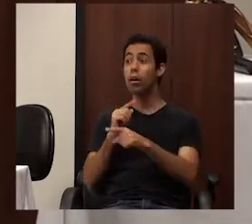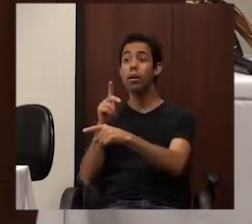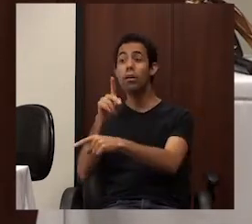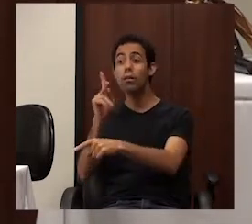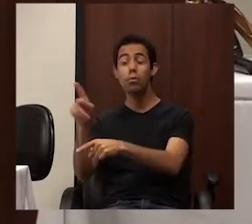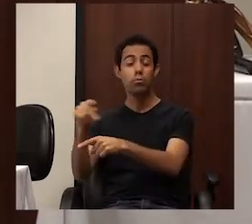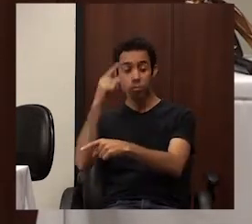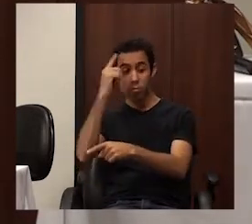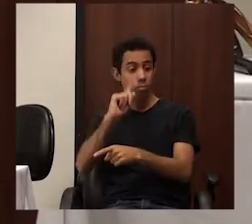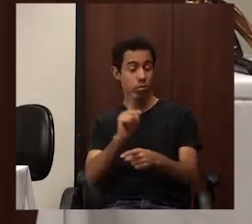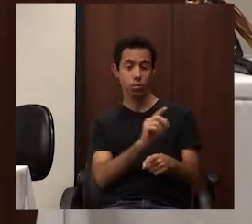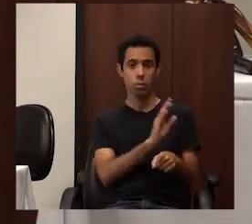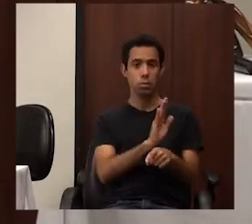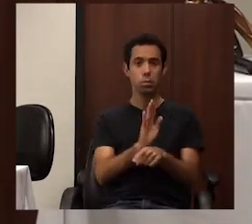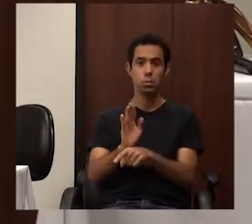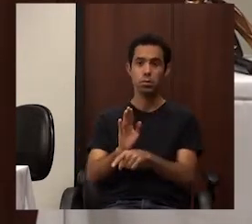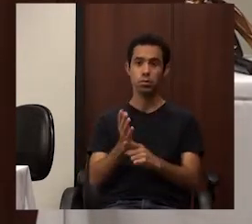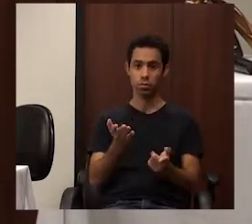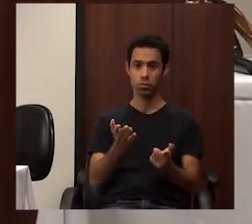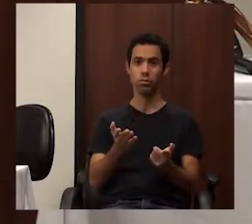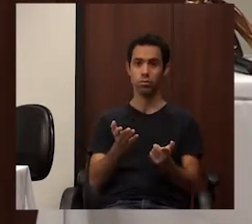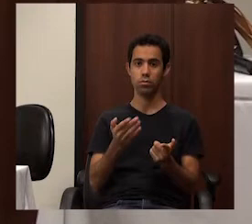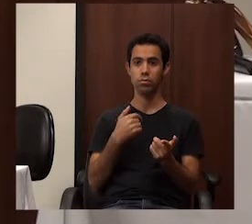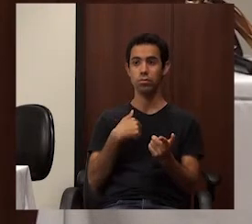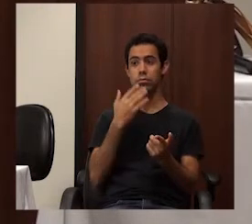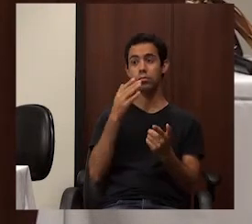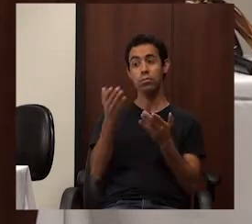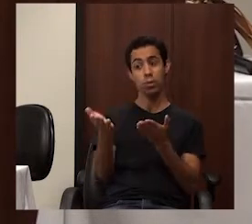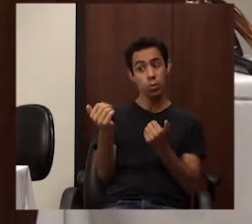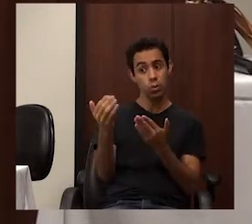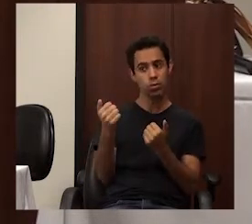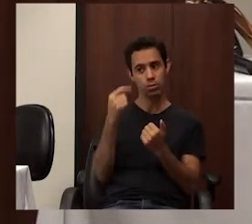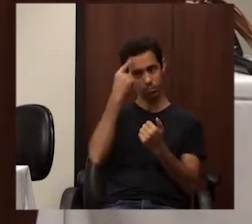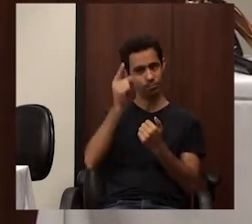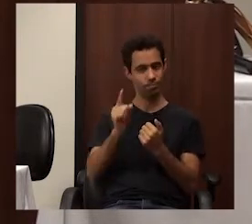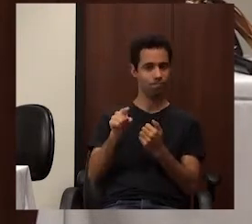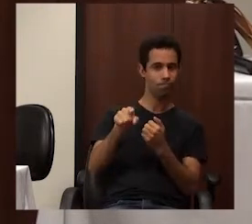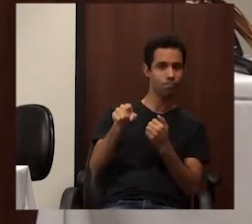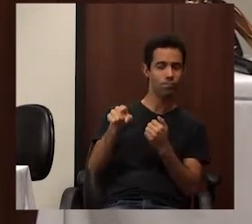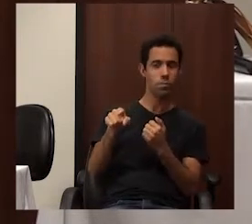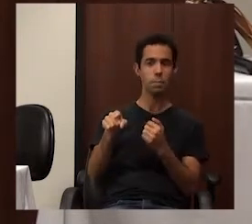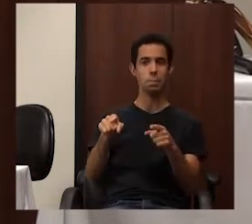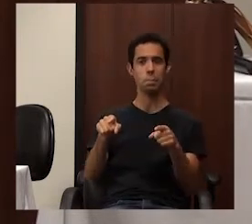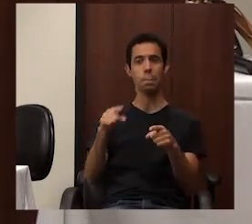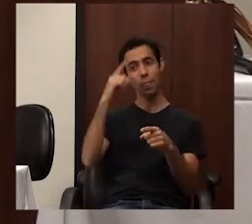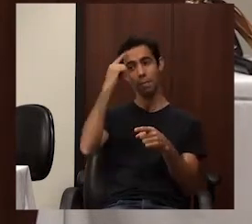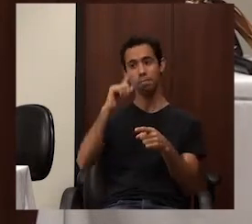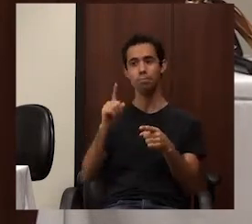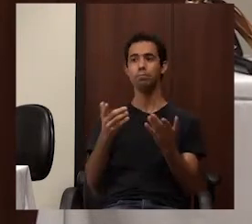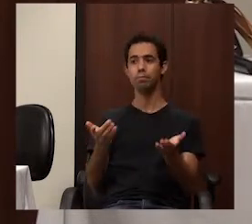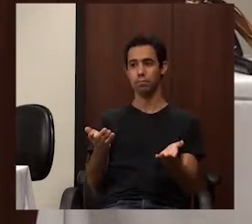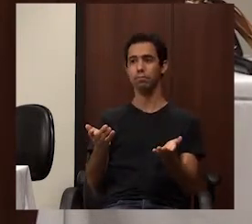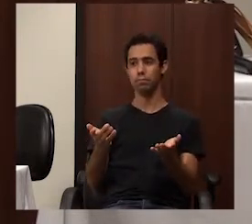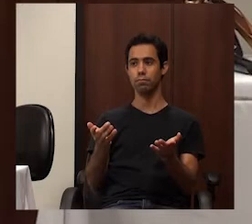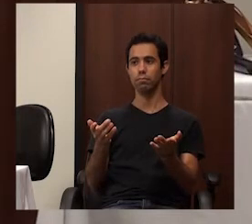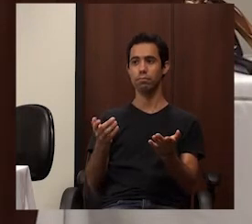ela num canto, que seja, né? Do que lidar com um adolescente. Agora, se você não aprender a lidar com a criança, você também não vai aprender a lidar com o adolescente